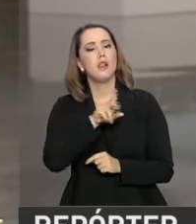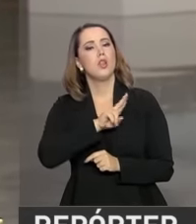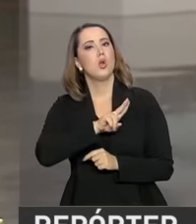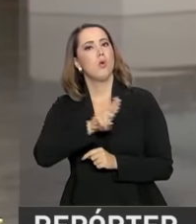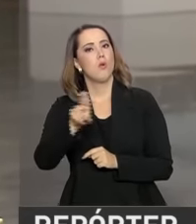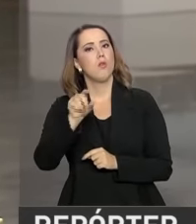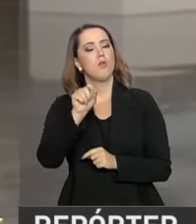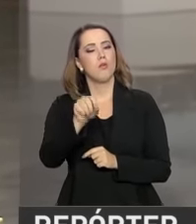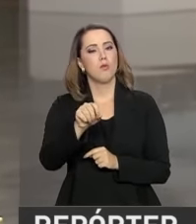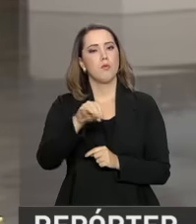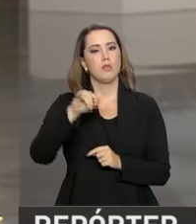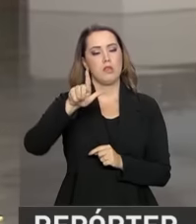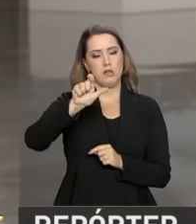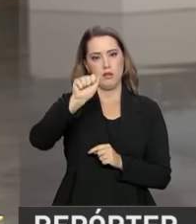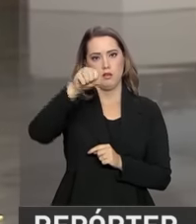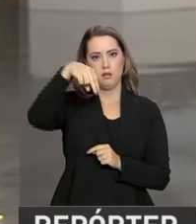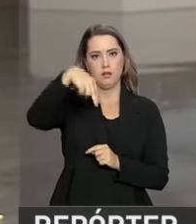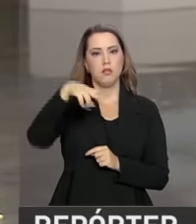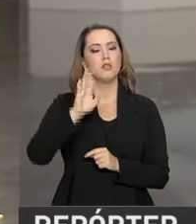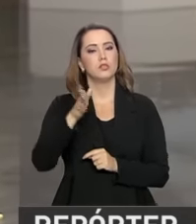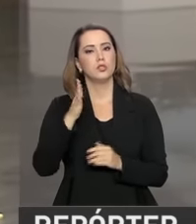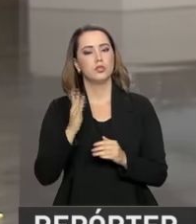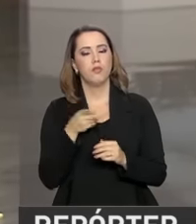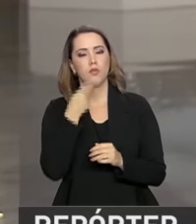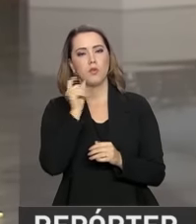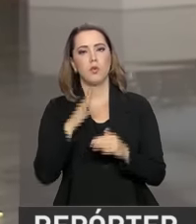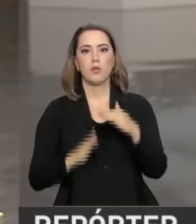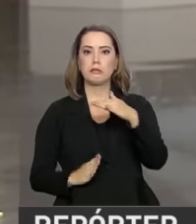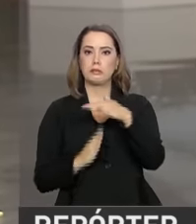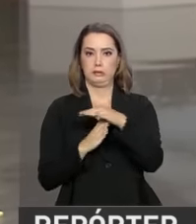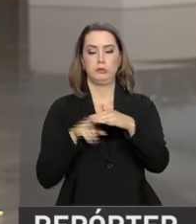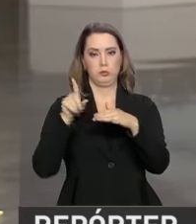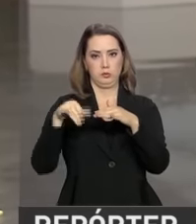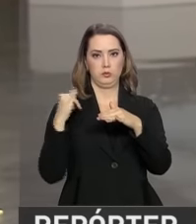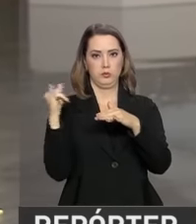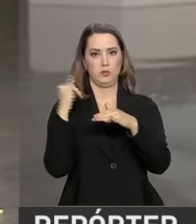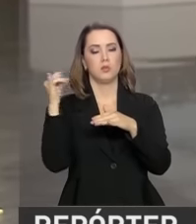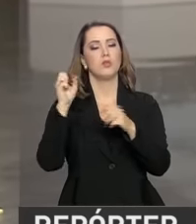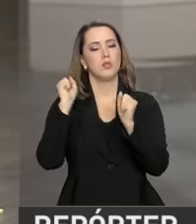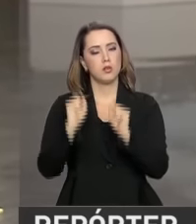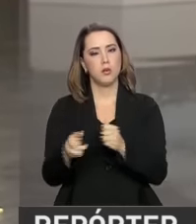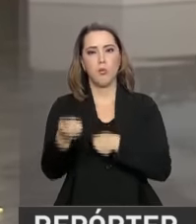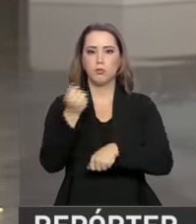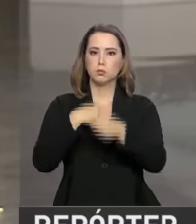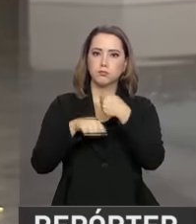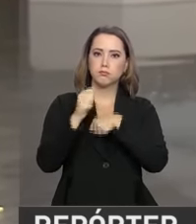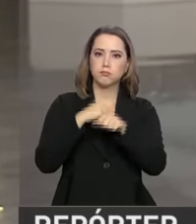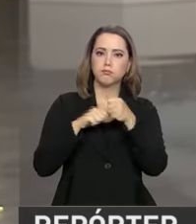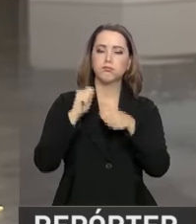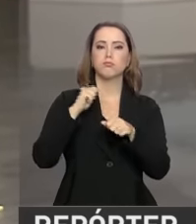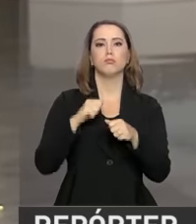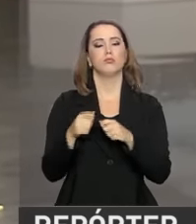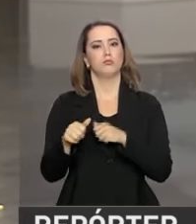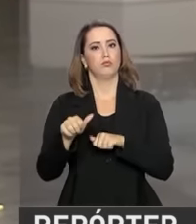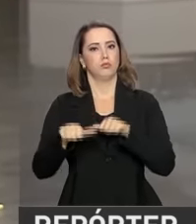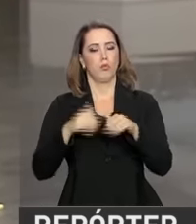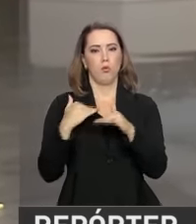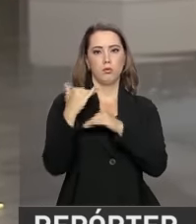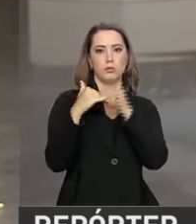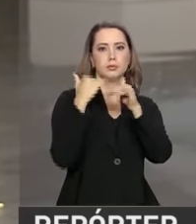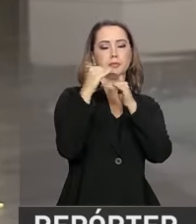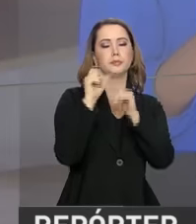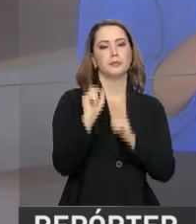goldfine falou que vai buscar atingir a meta da inflação e que é possível reverter a situação econômica do país